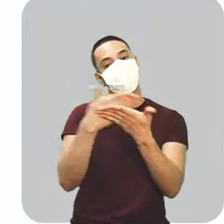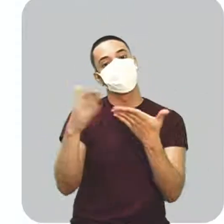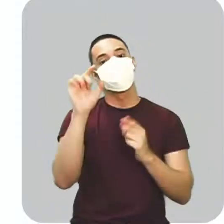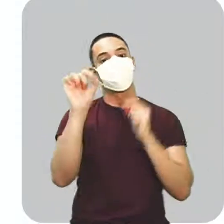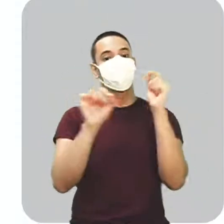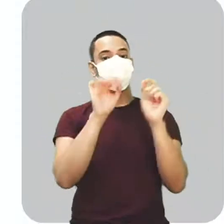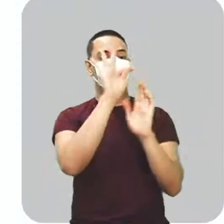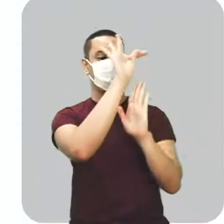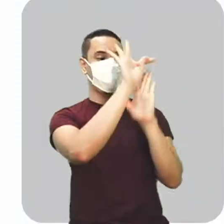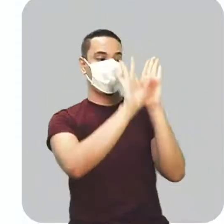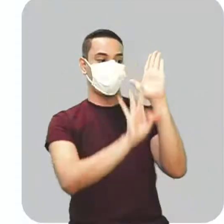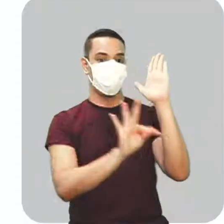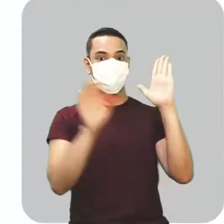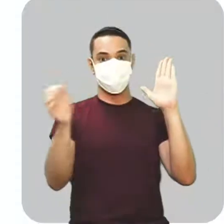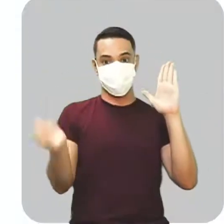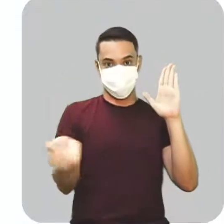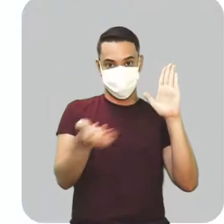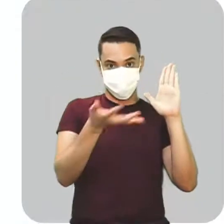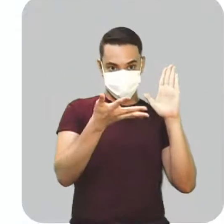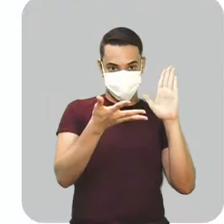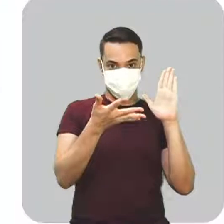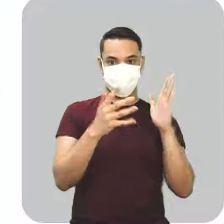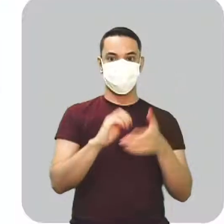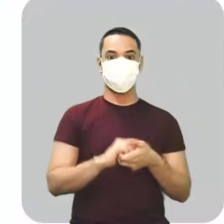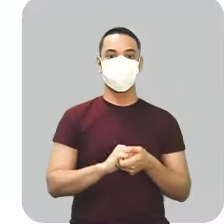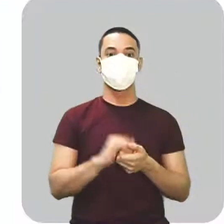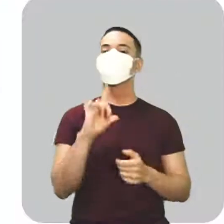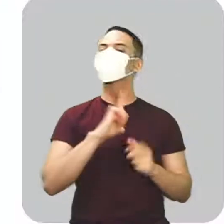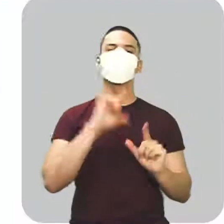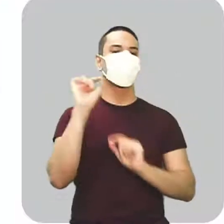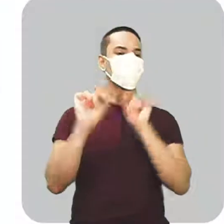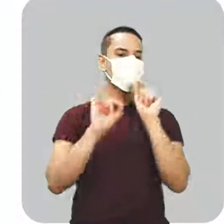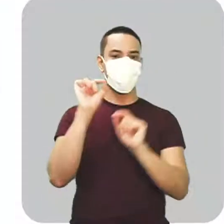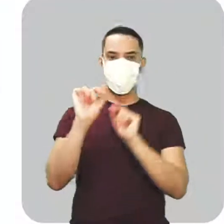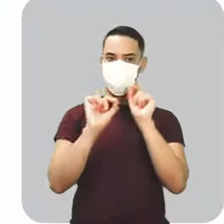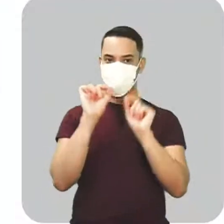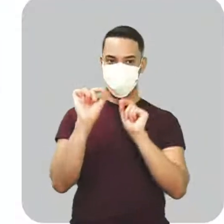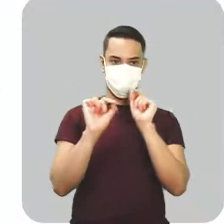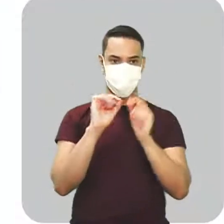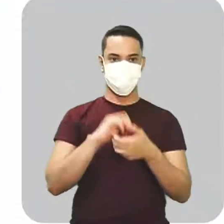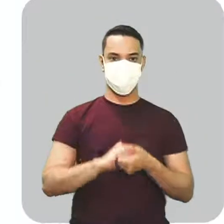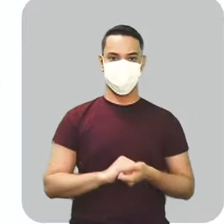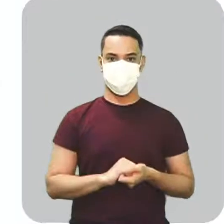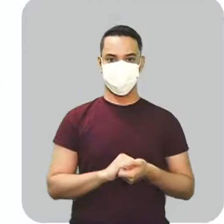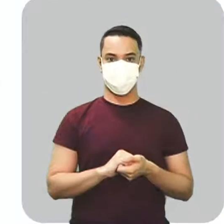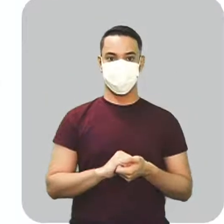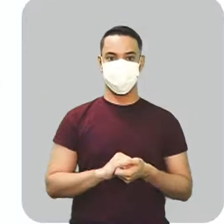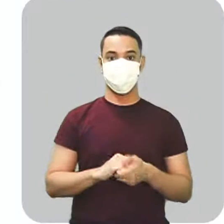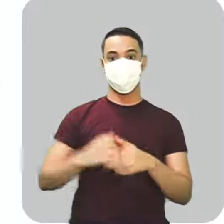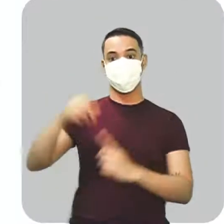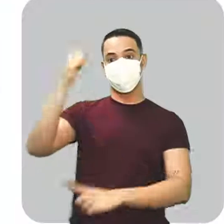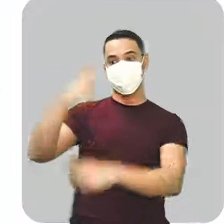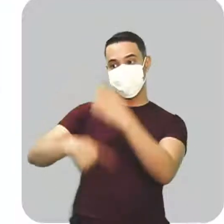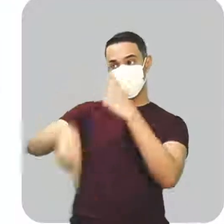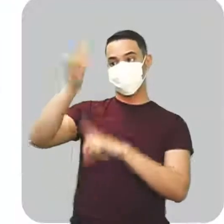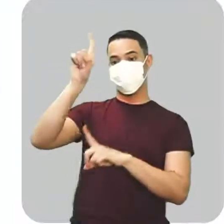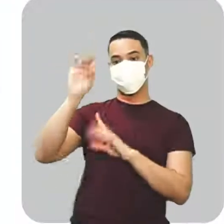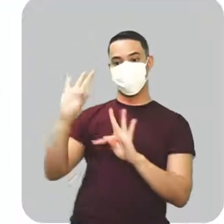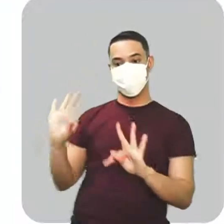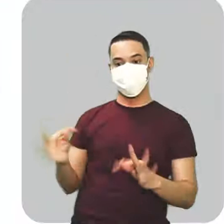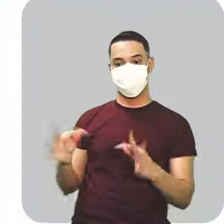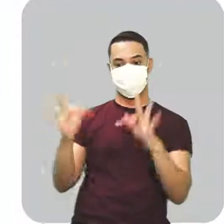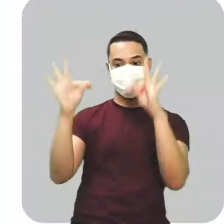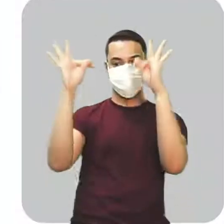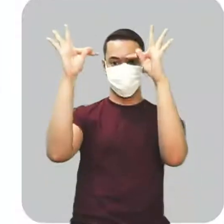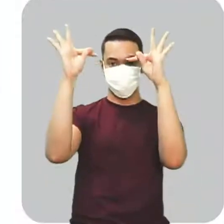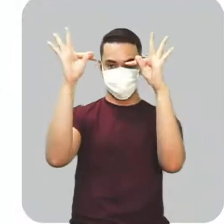texto atual. O que a gente traz? Aqui eu tenho avanços da